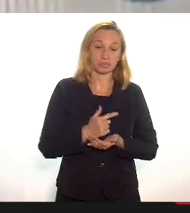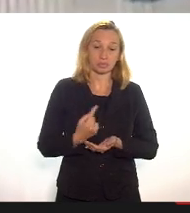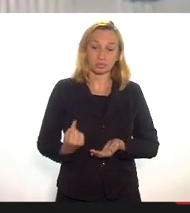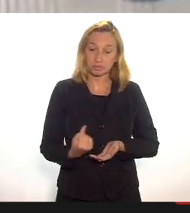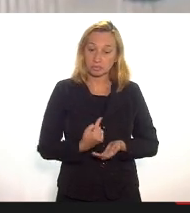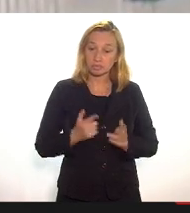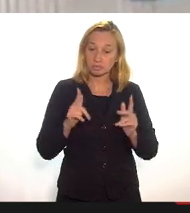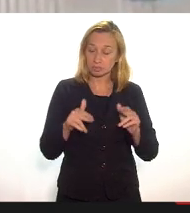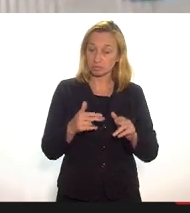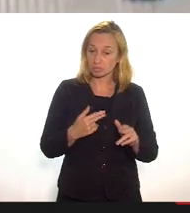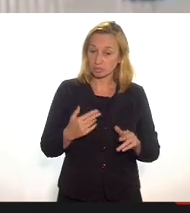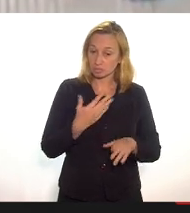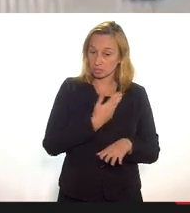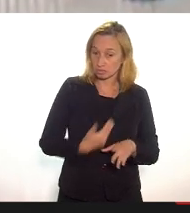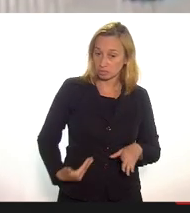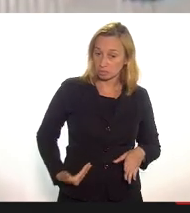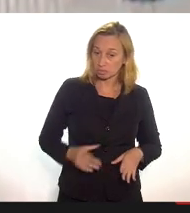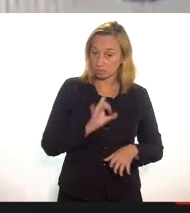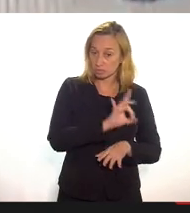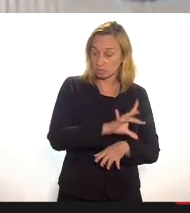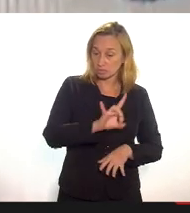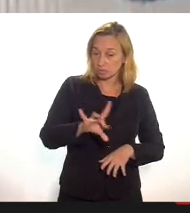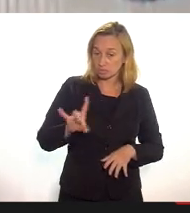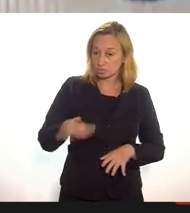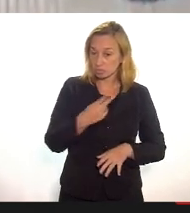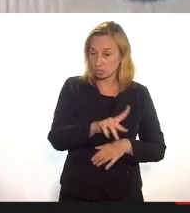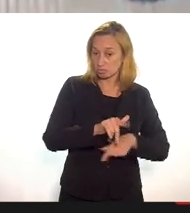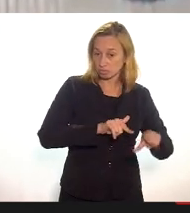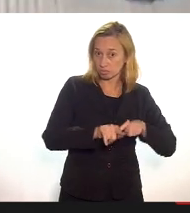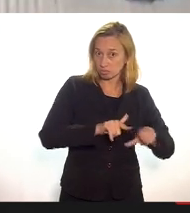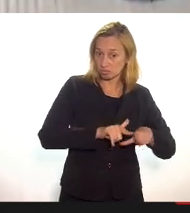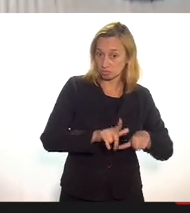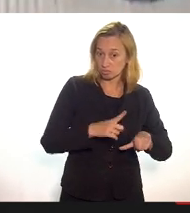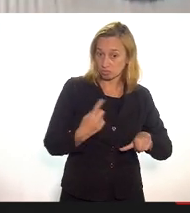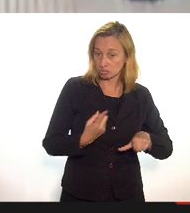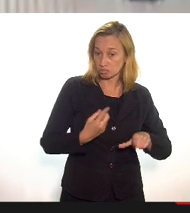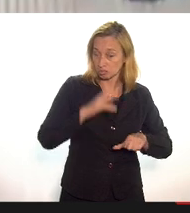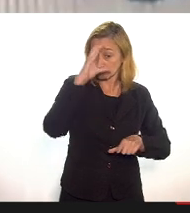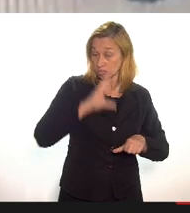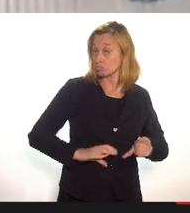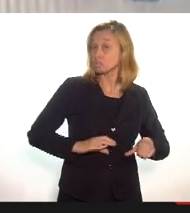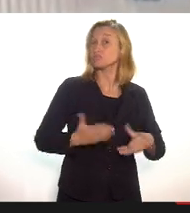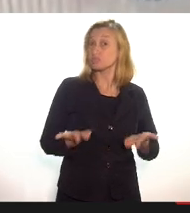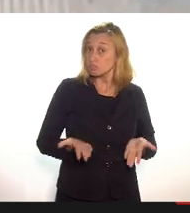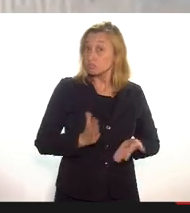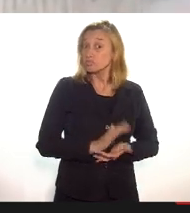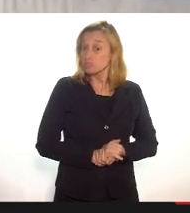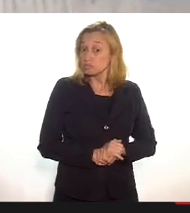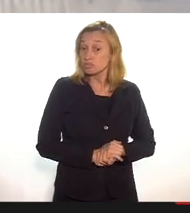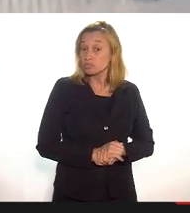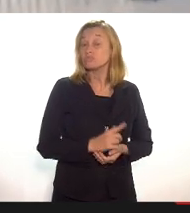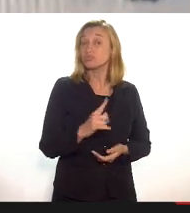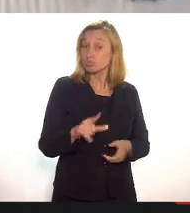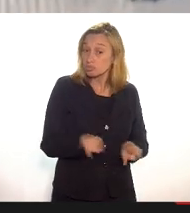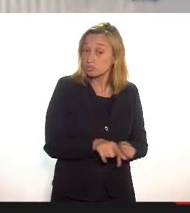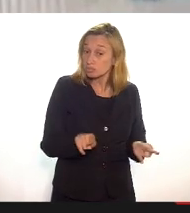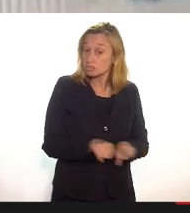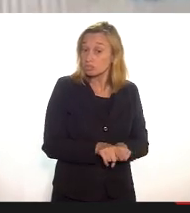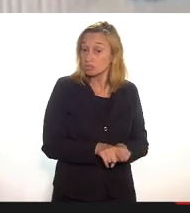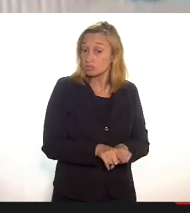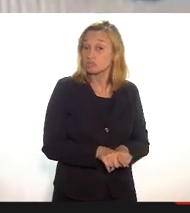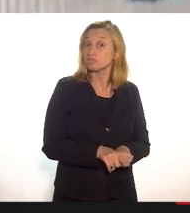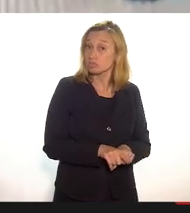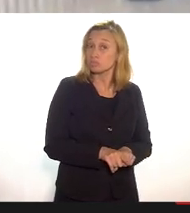agentes públicos, cada um na sua atuação, nós somos cidadãos e cidadãs. Nós também estamos